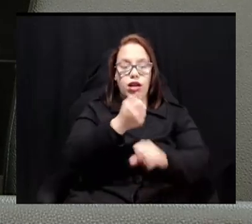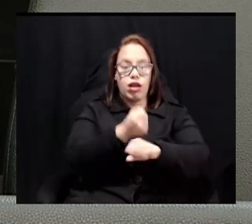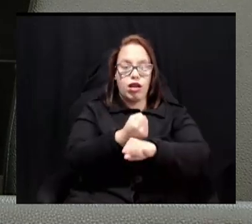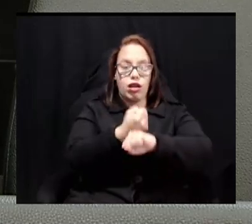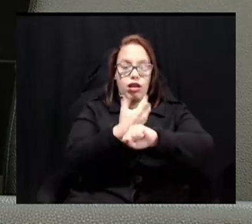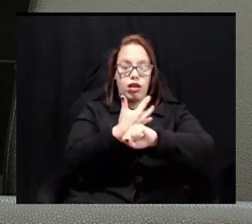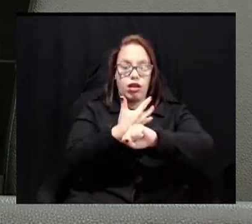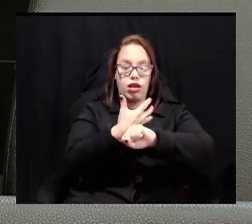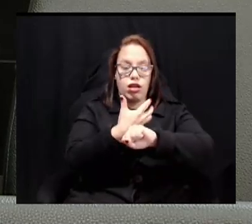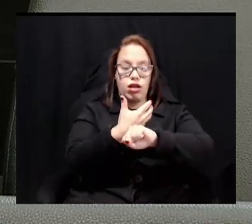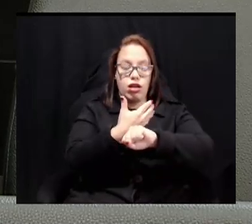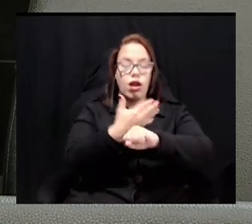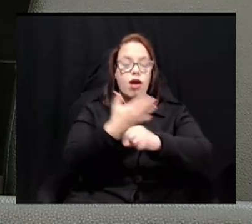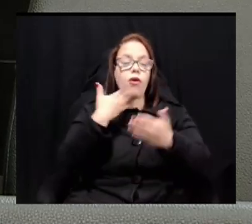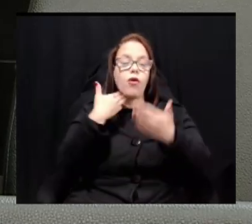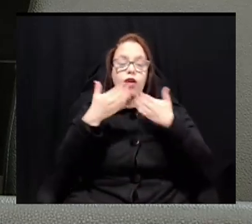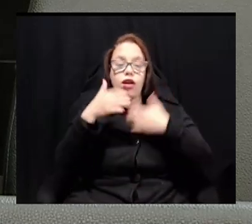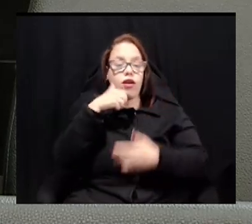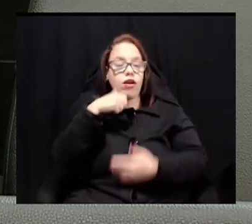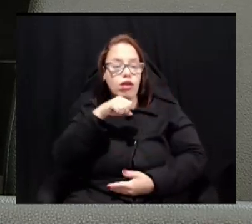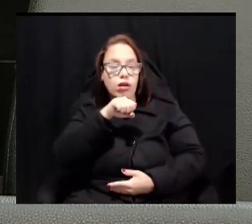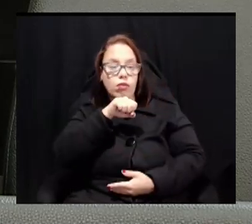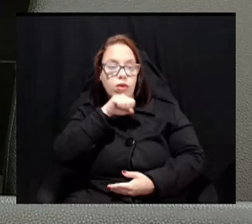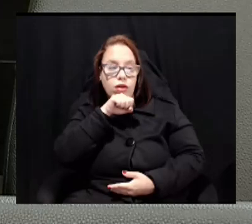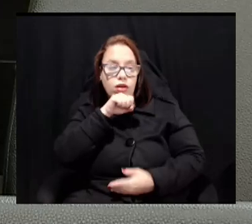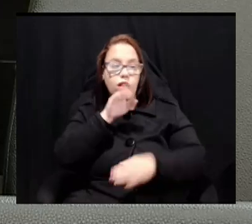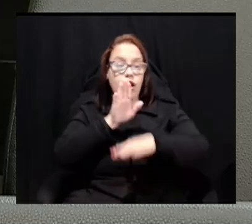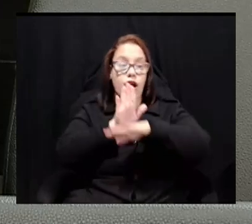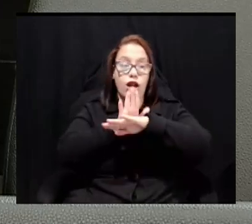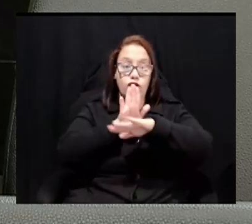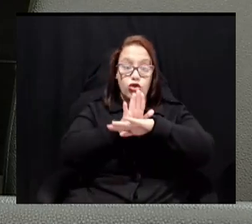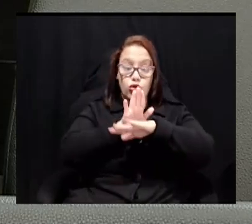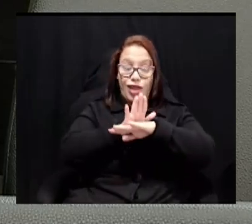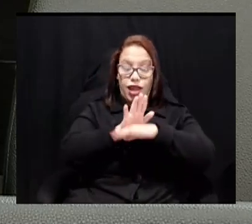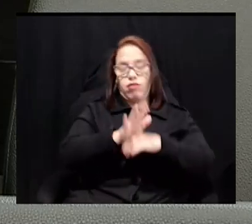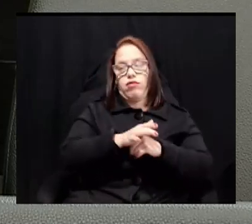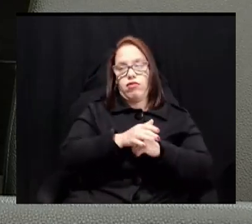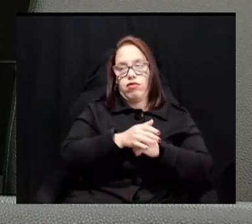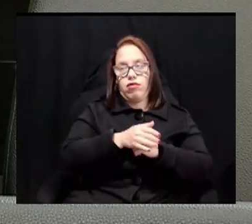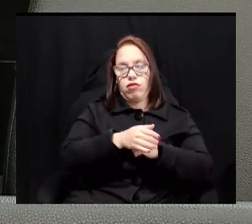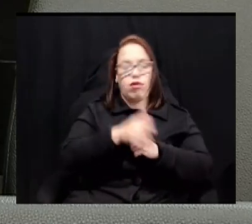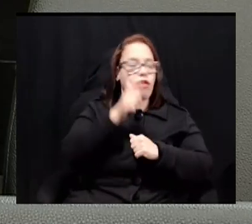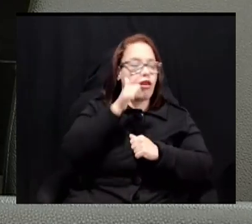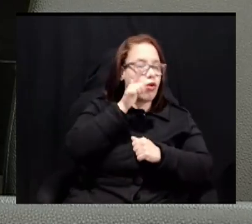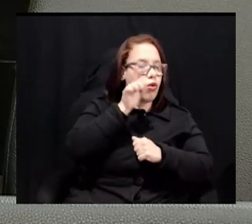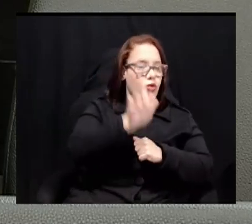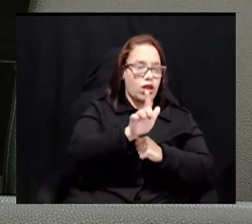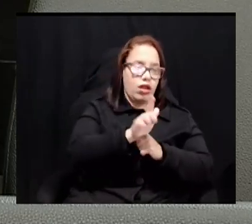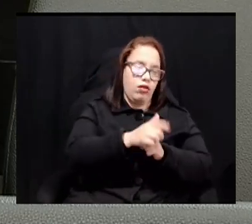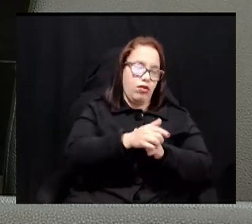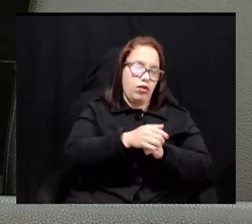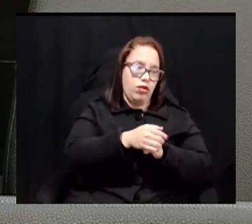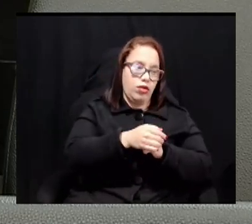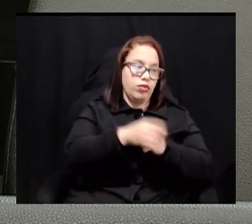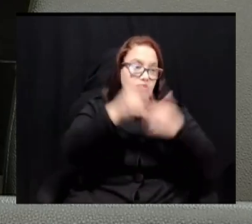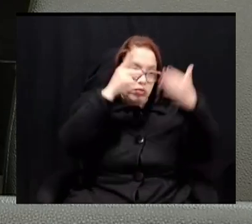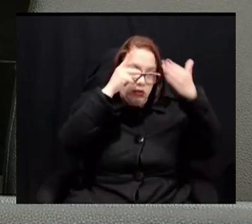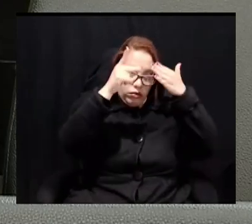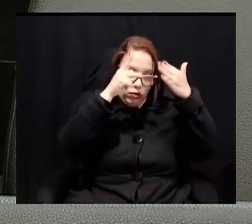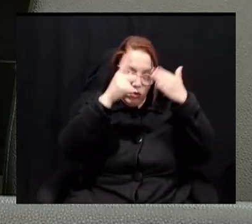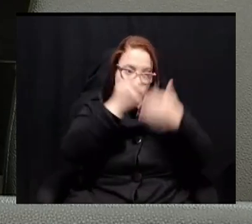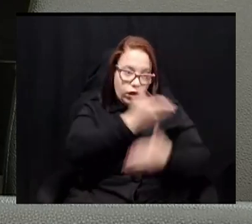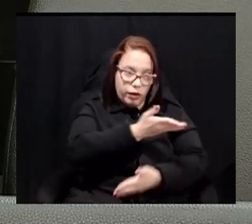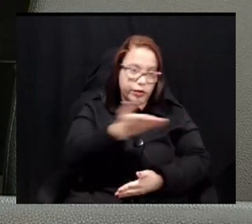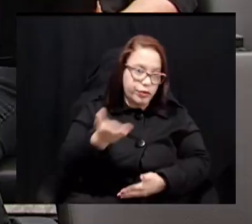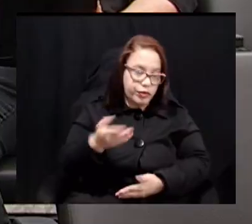conversar com as mães, para poder ajudar na forma que ela consegue ali psicologicamente elas, né? Vereador,